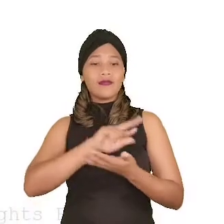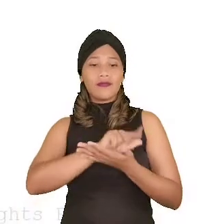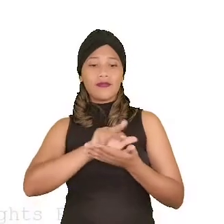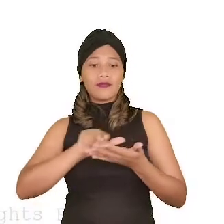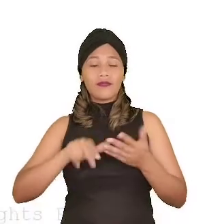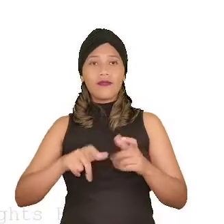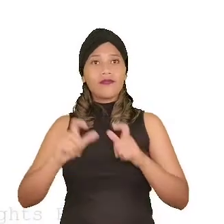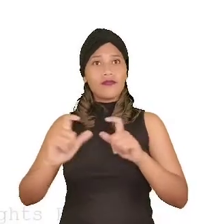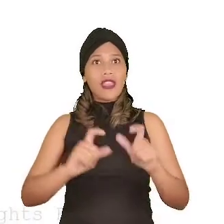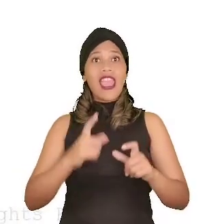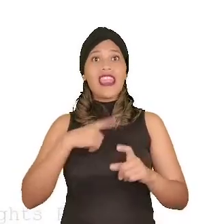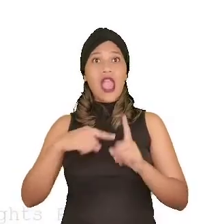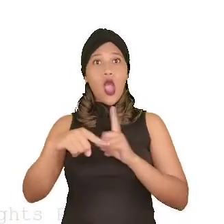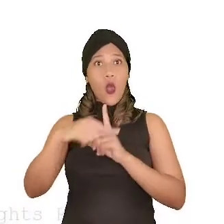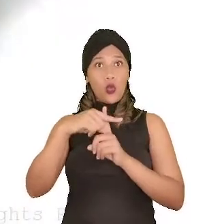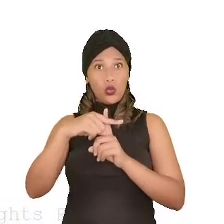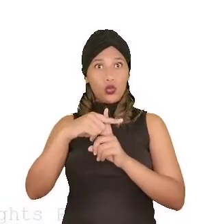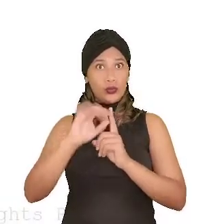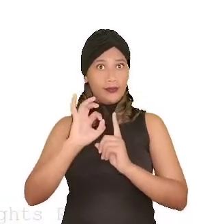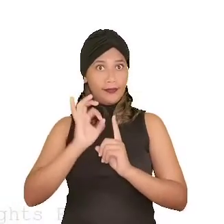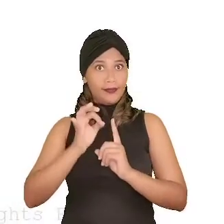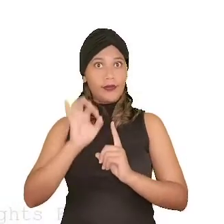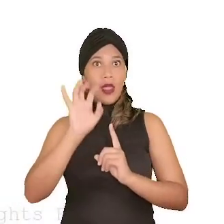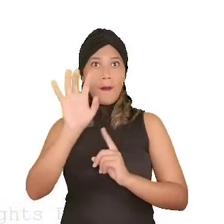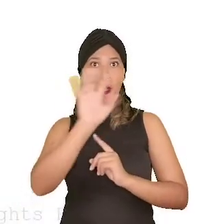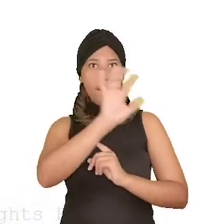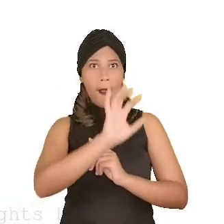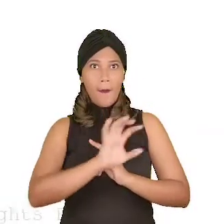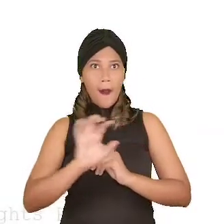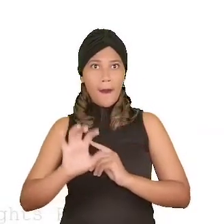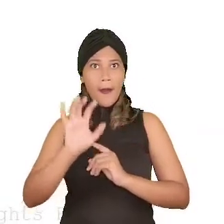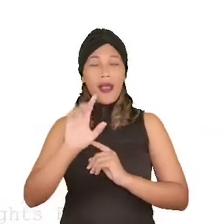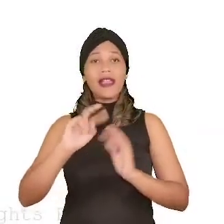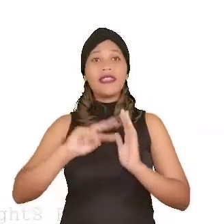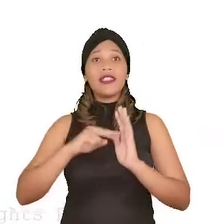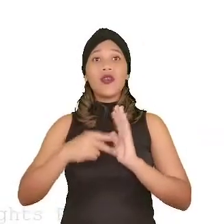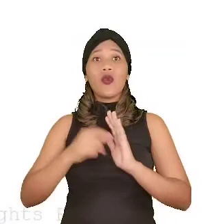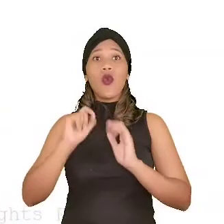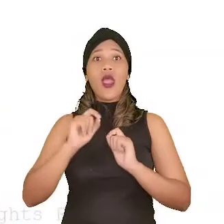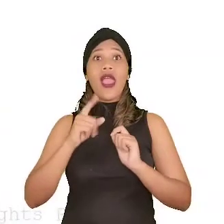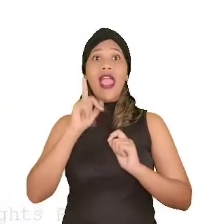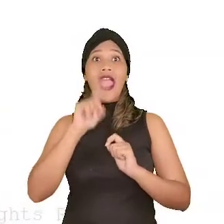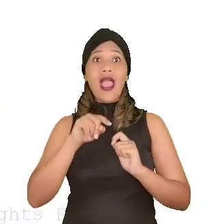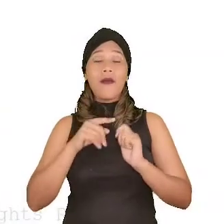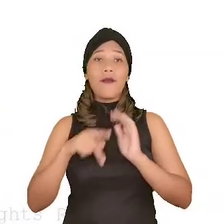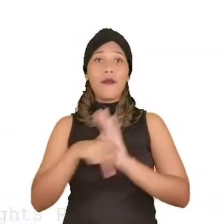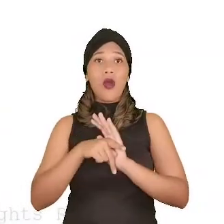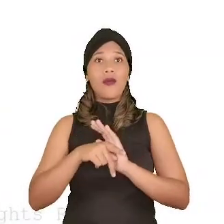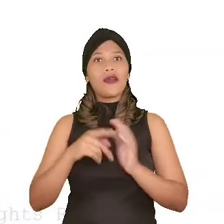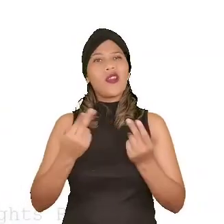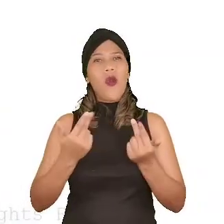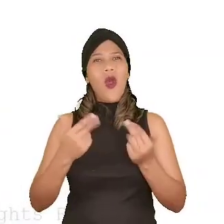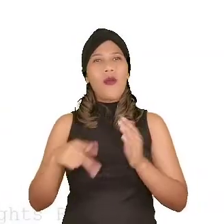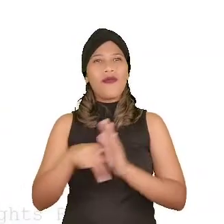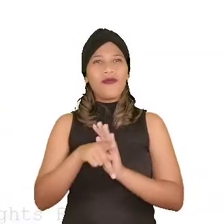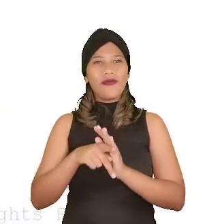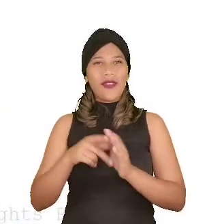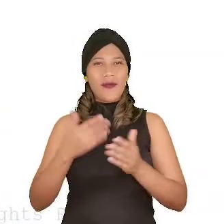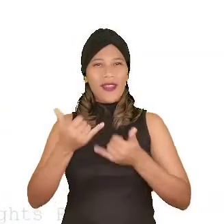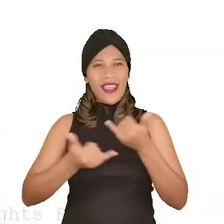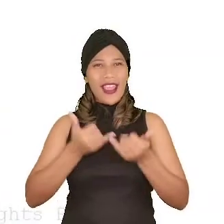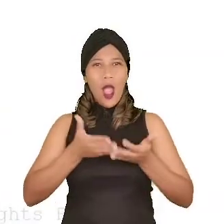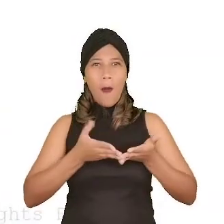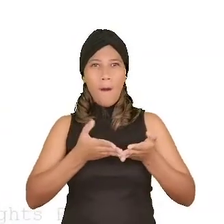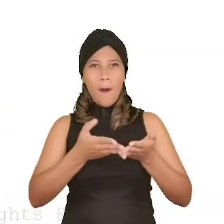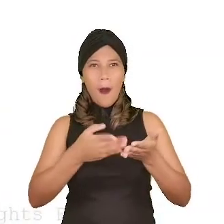aqui, ele tem várias repartições e tem essa cruz no meio. Essas separações que tem aqui são como se fossem as coordenadas do